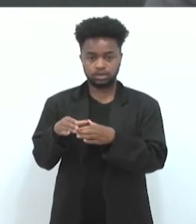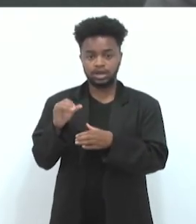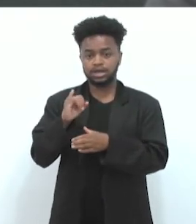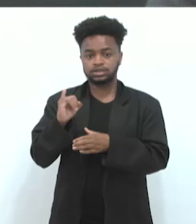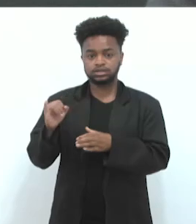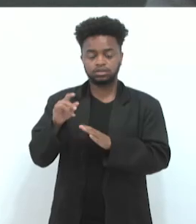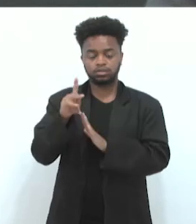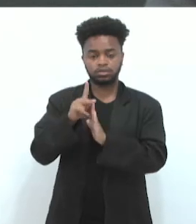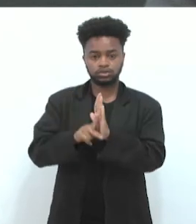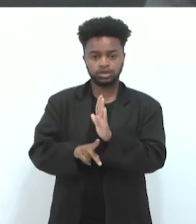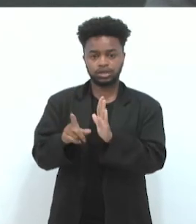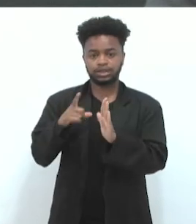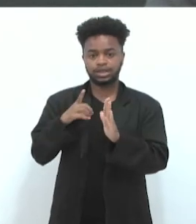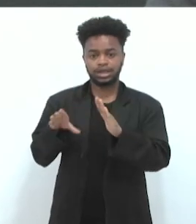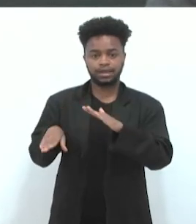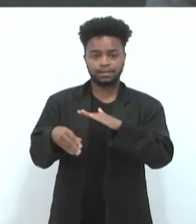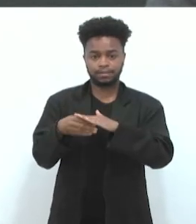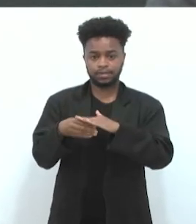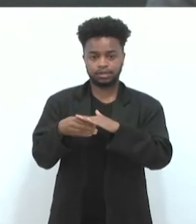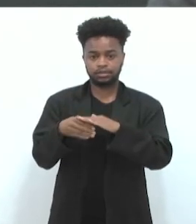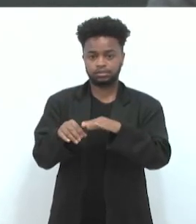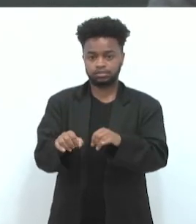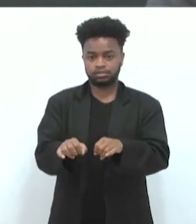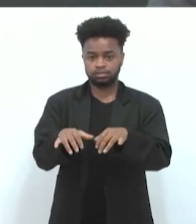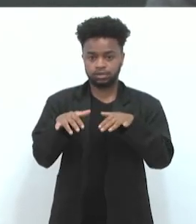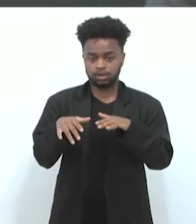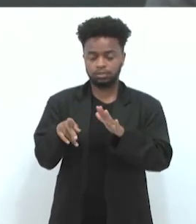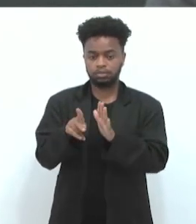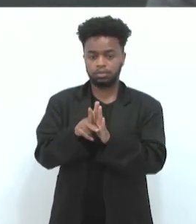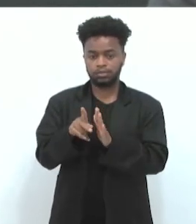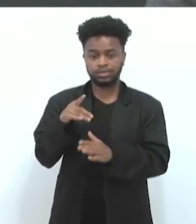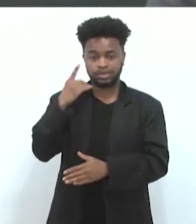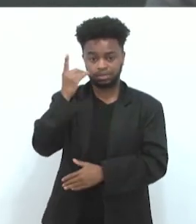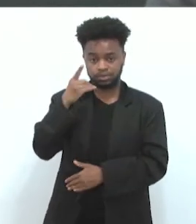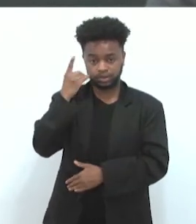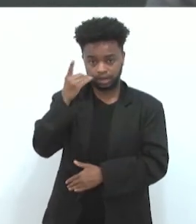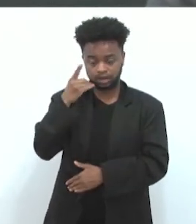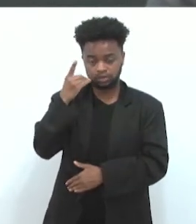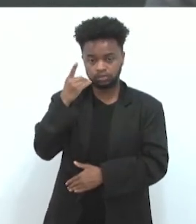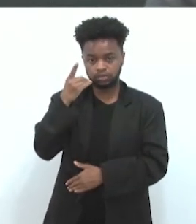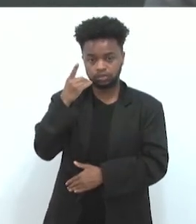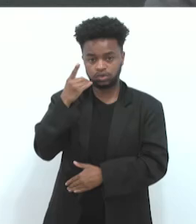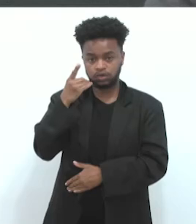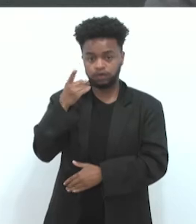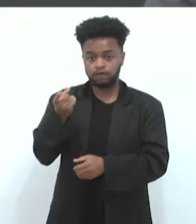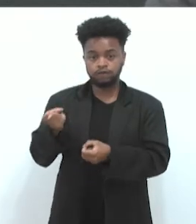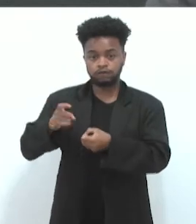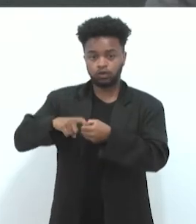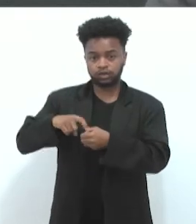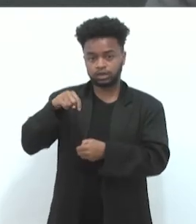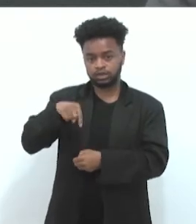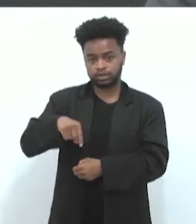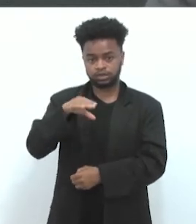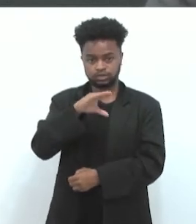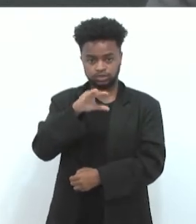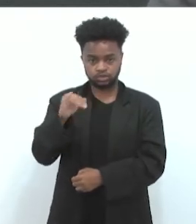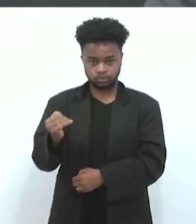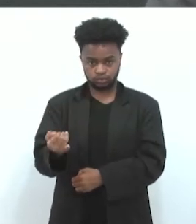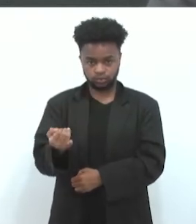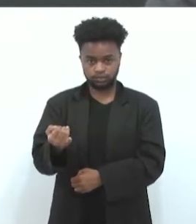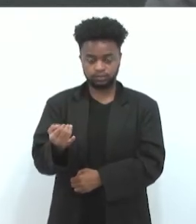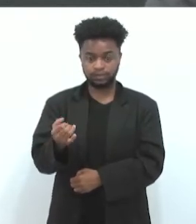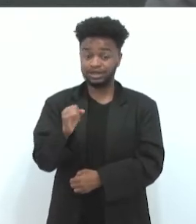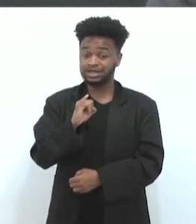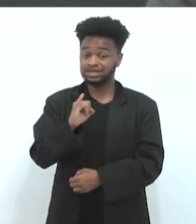projeto recebe emendas de plenário dos deputados, as emendas de comissão elas voltam para a CCJ. No caso